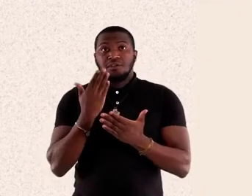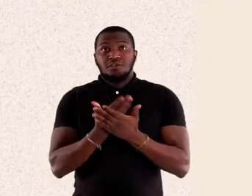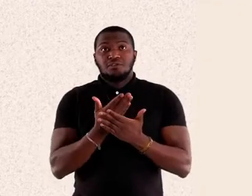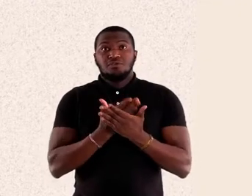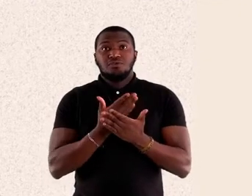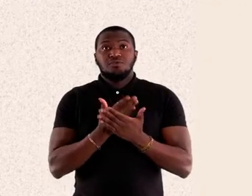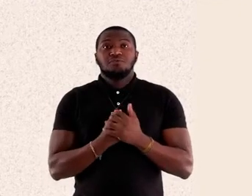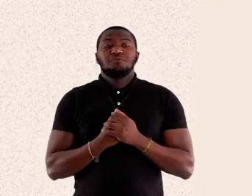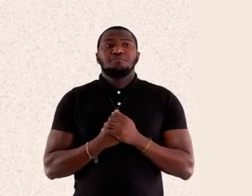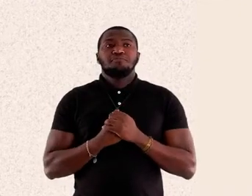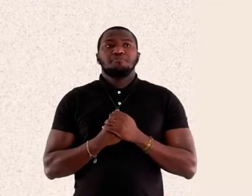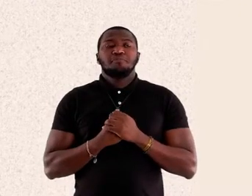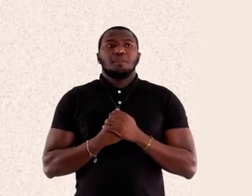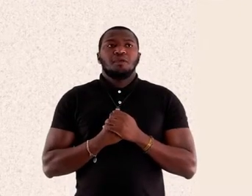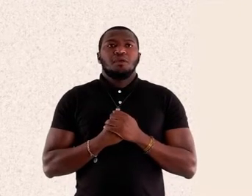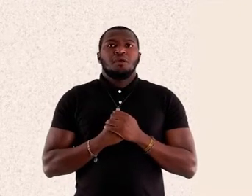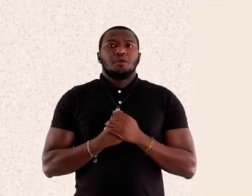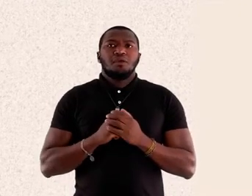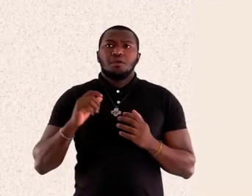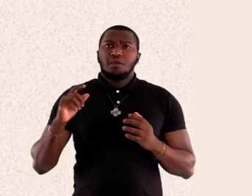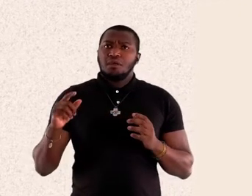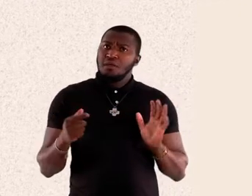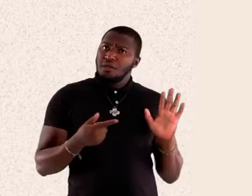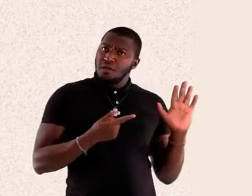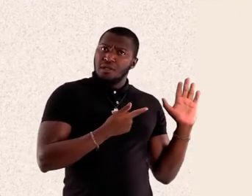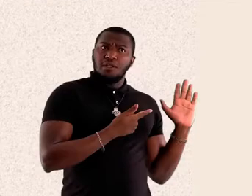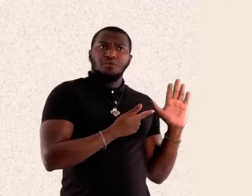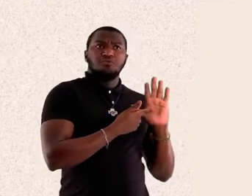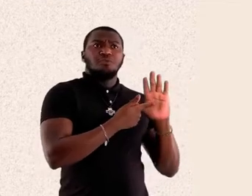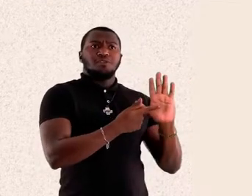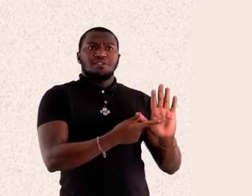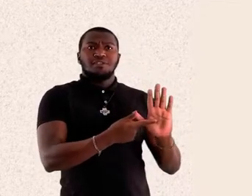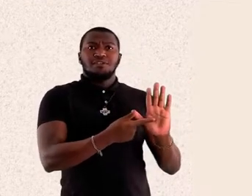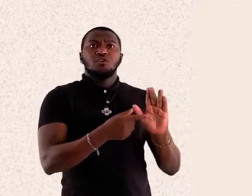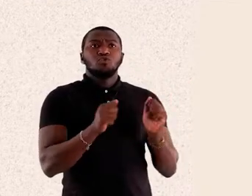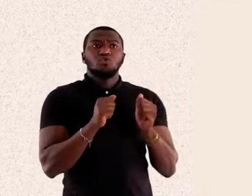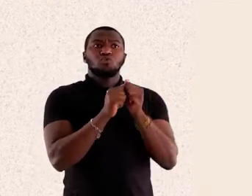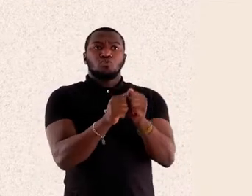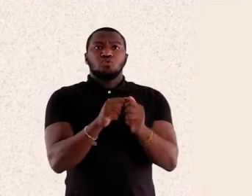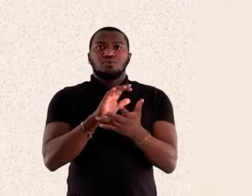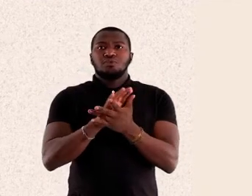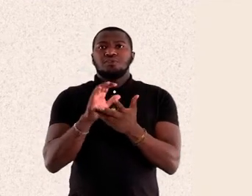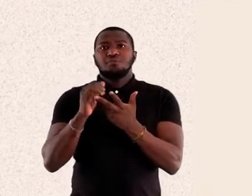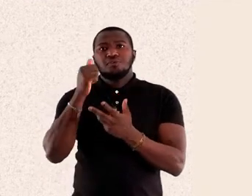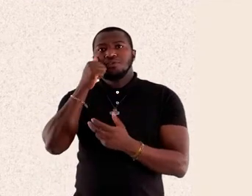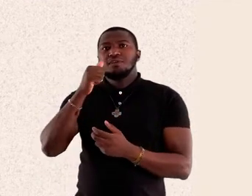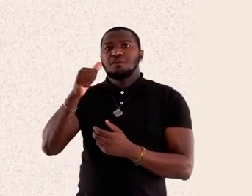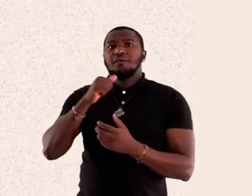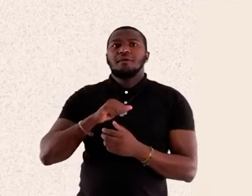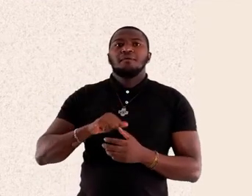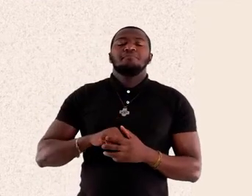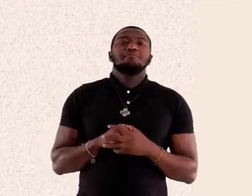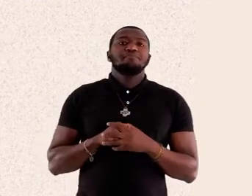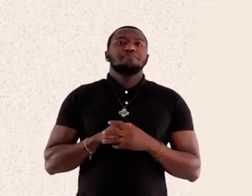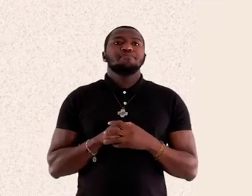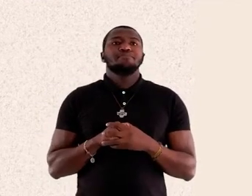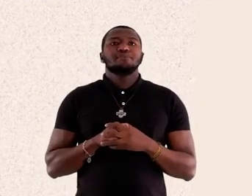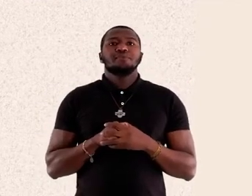respeito do tema Oi e ele trouxe ele junto com a esposa dele na homem